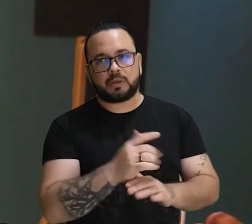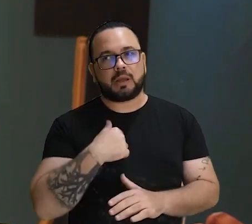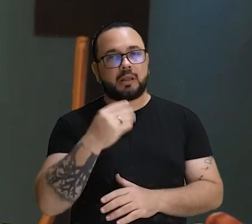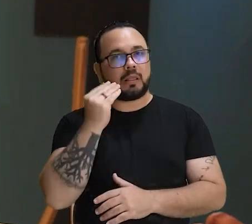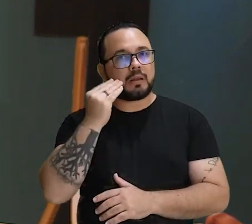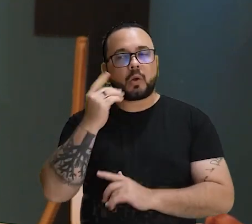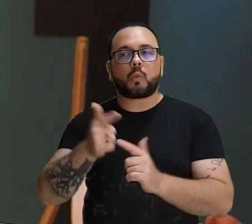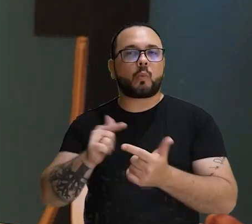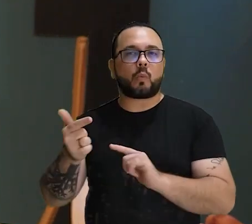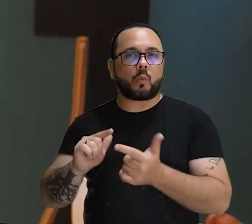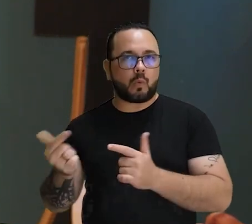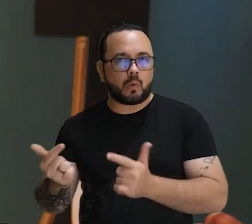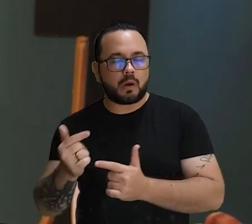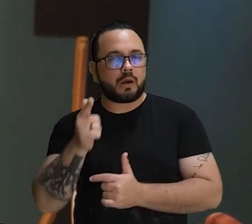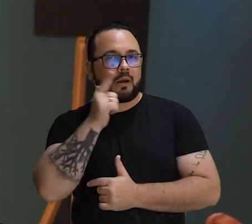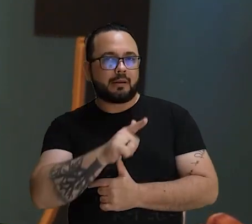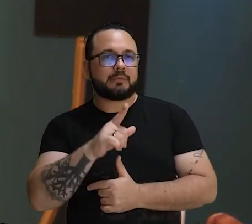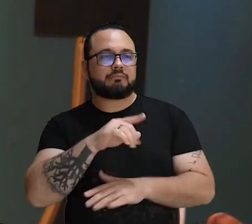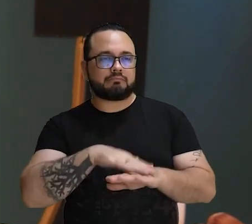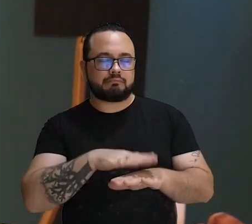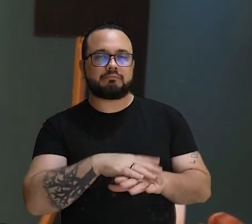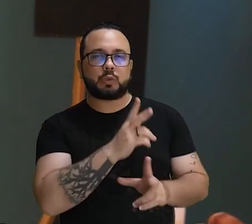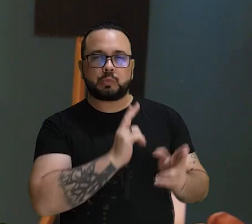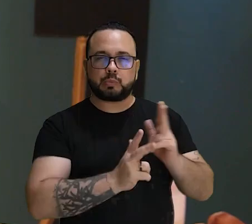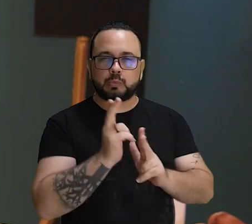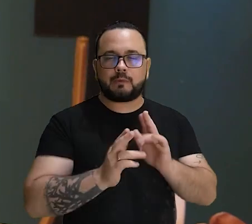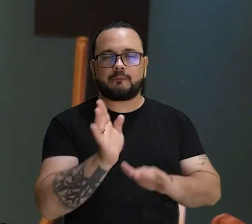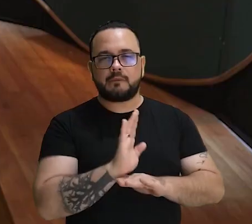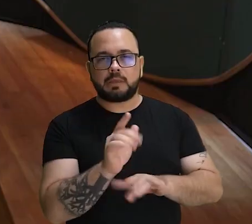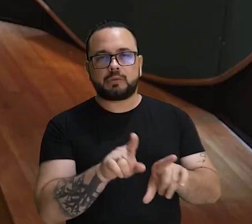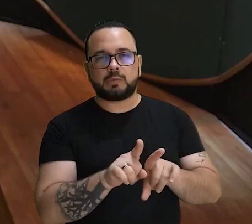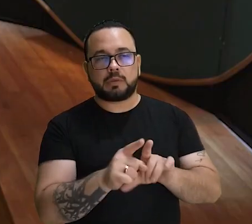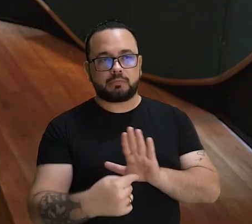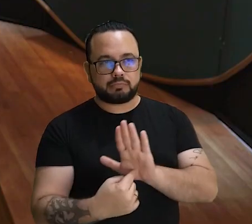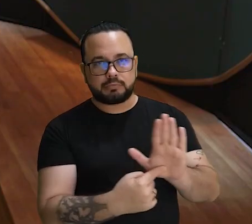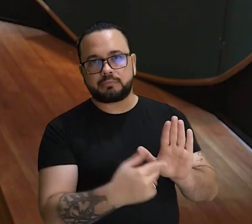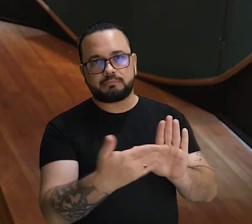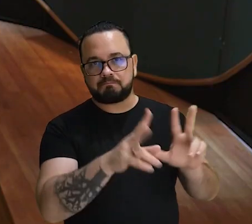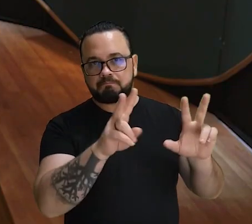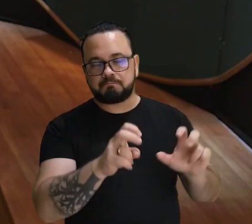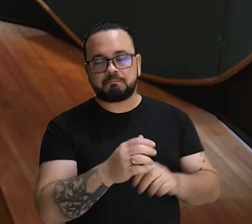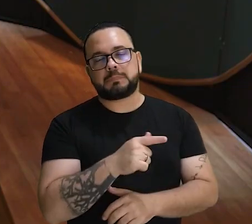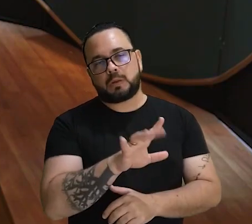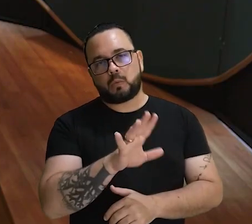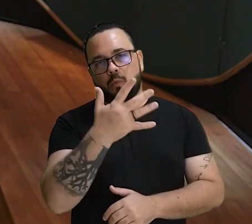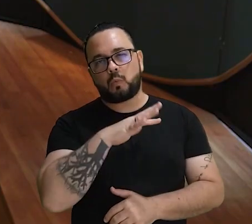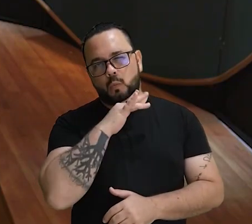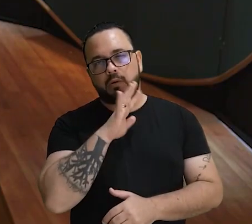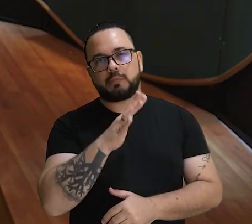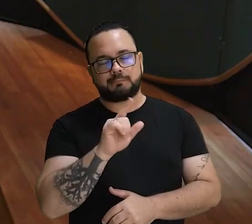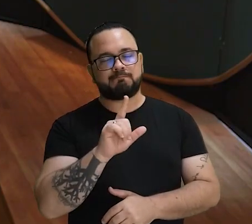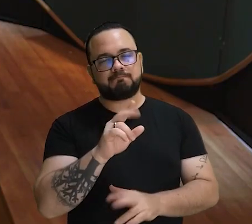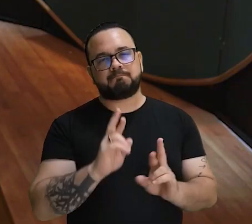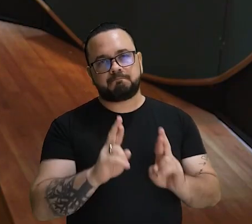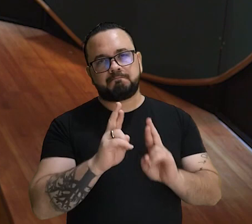Então agora eu vou buscar outras formas para poder realizar o documentário, né? Entendi. Porque aconteceu isso, mas vamos que vamos, vai